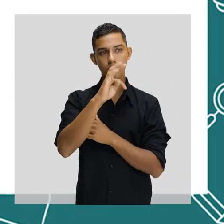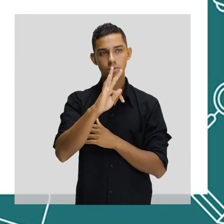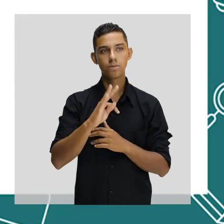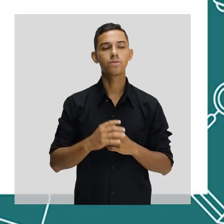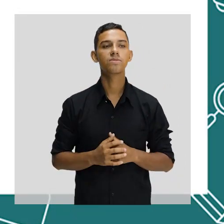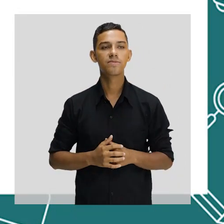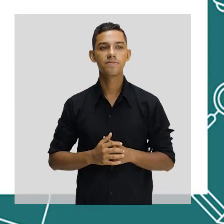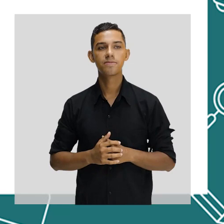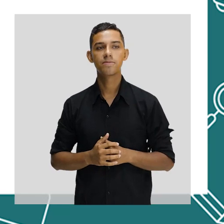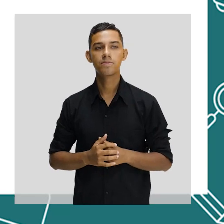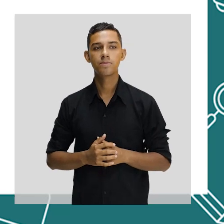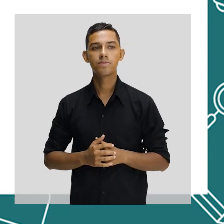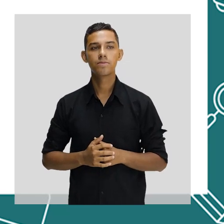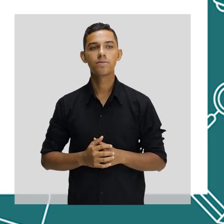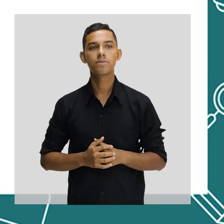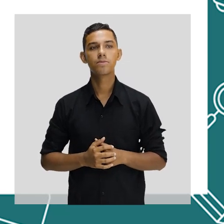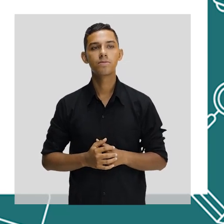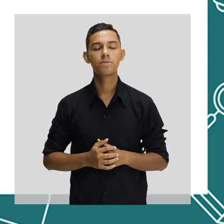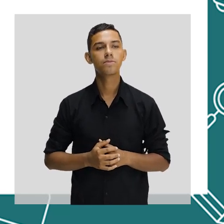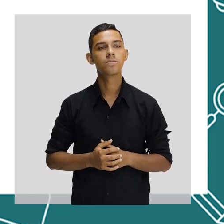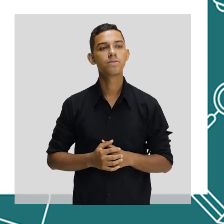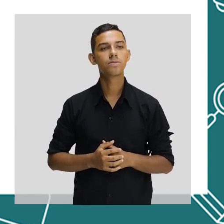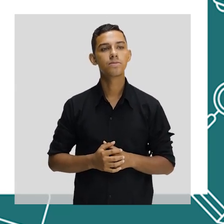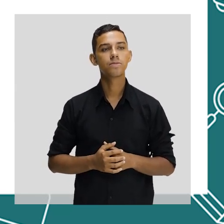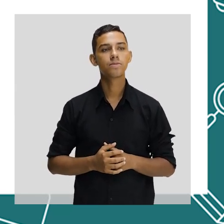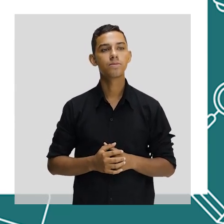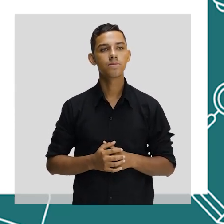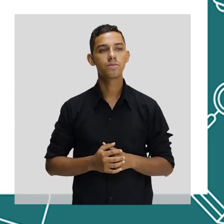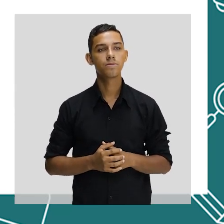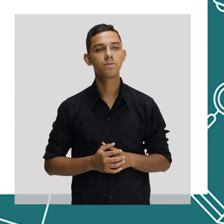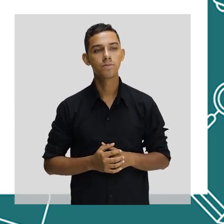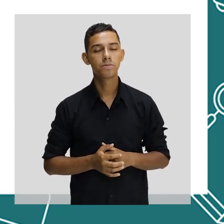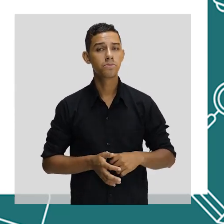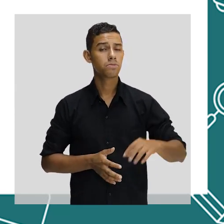10. Então, eles vão se encontrar